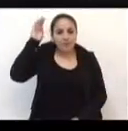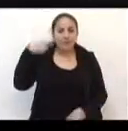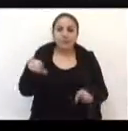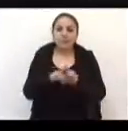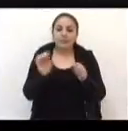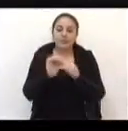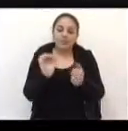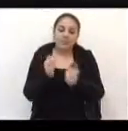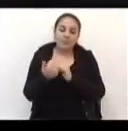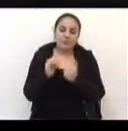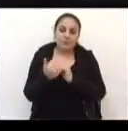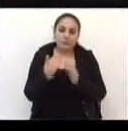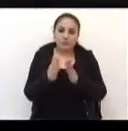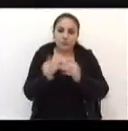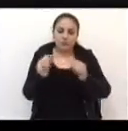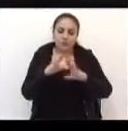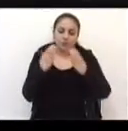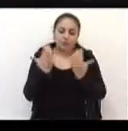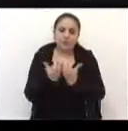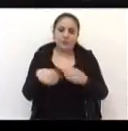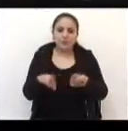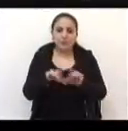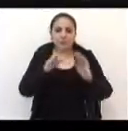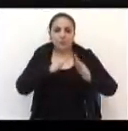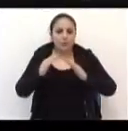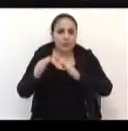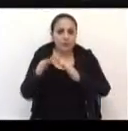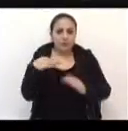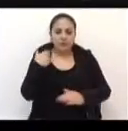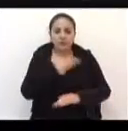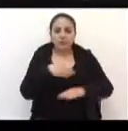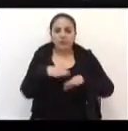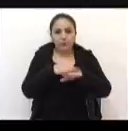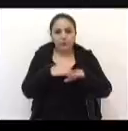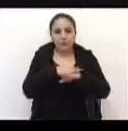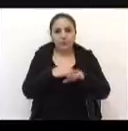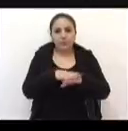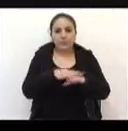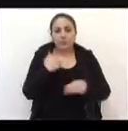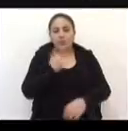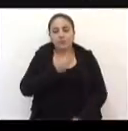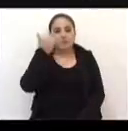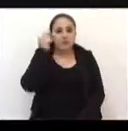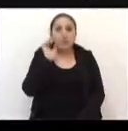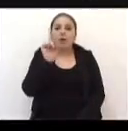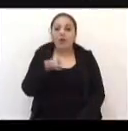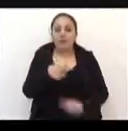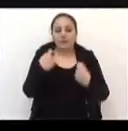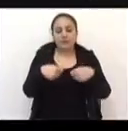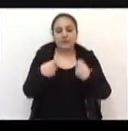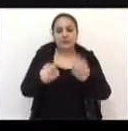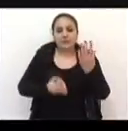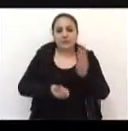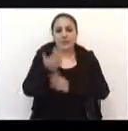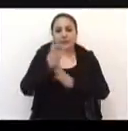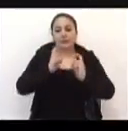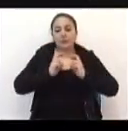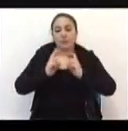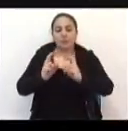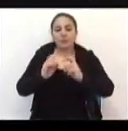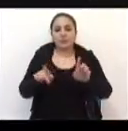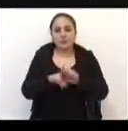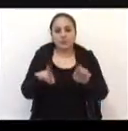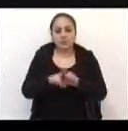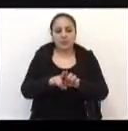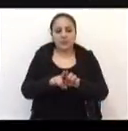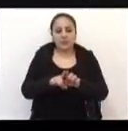fazendo uma avaliação do pedido da comunidade, dos moradores, das pessoas que a gente conversou, a gente entendeu que é uma necessidade de se criar uma linha de ônibus. Então, nesse sentido, a